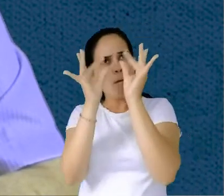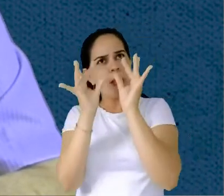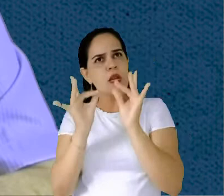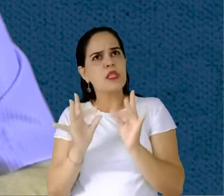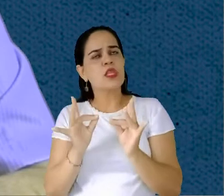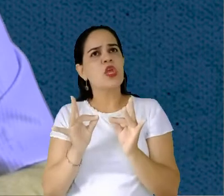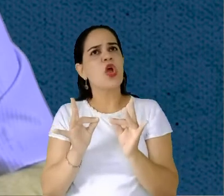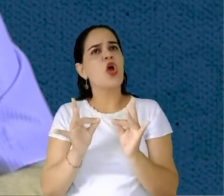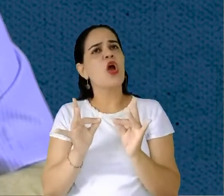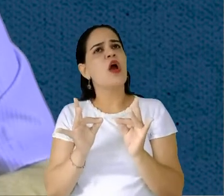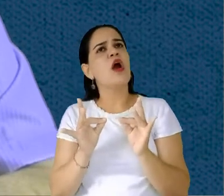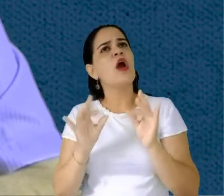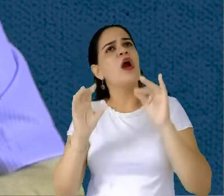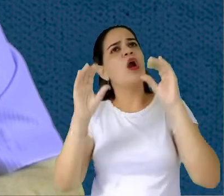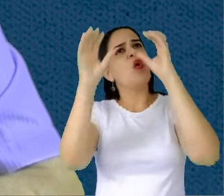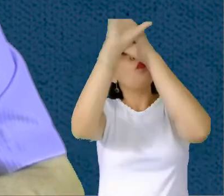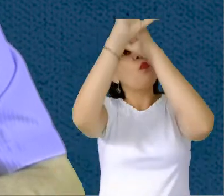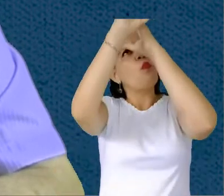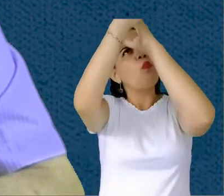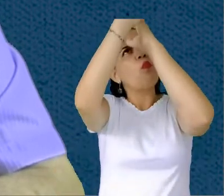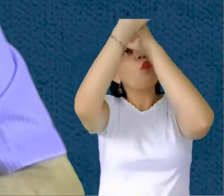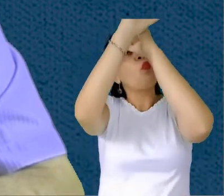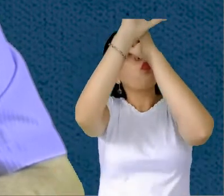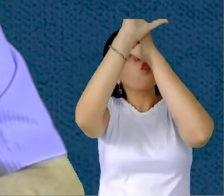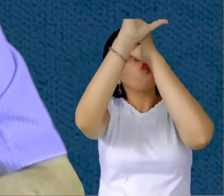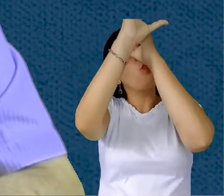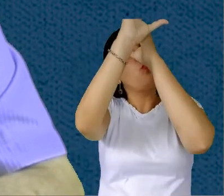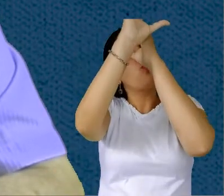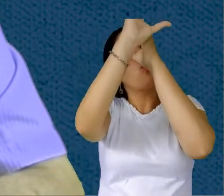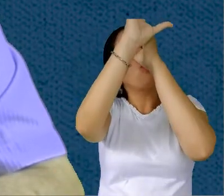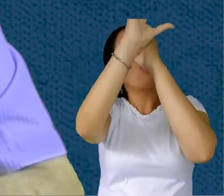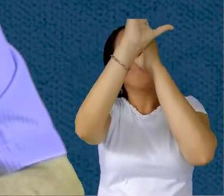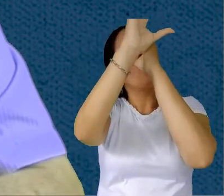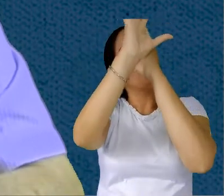e descreve a cidade como descendo do alto.